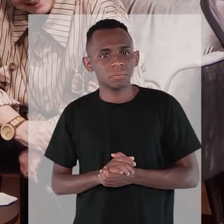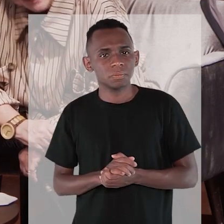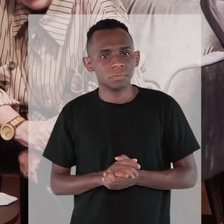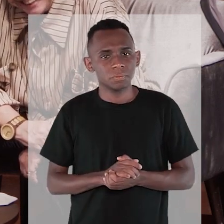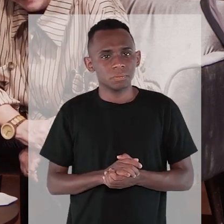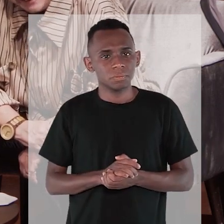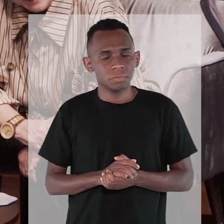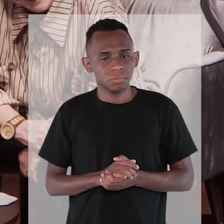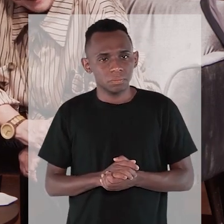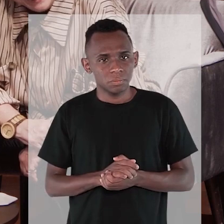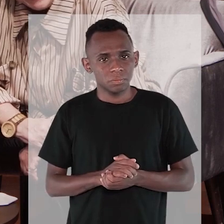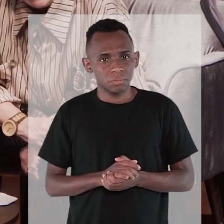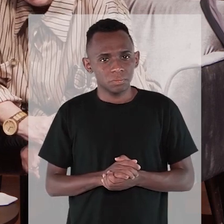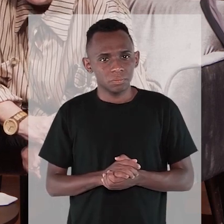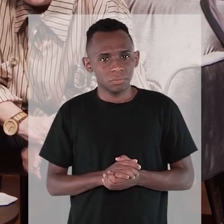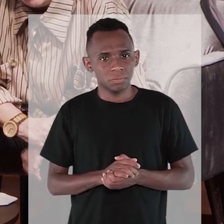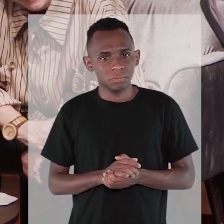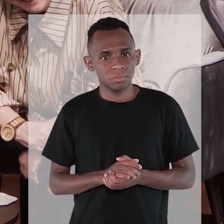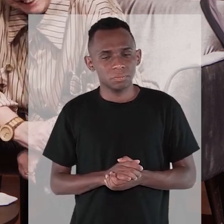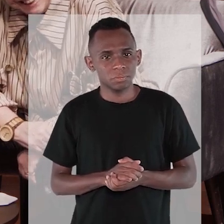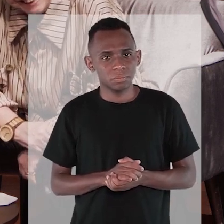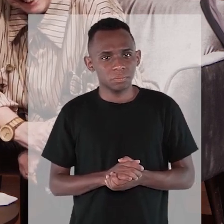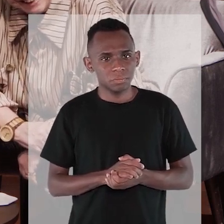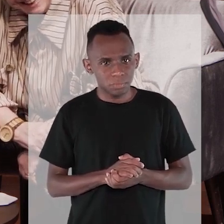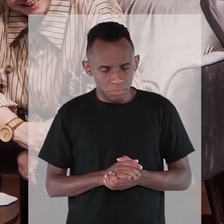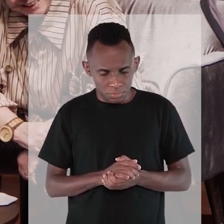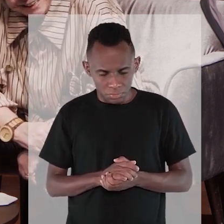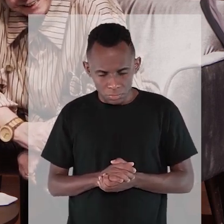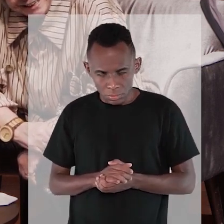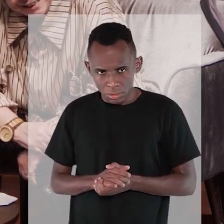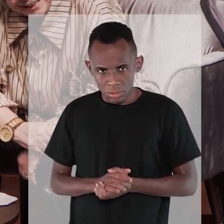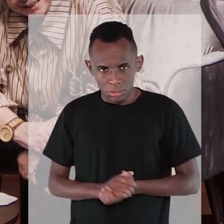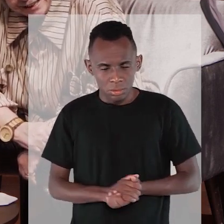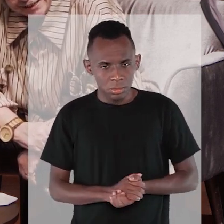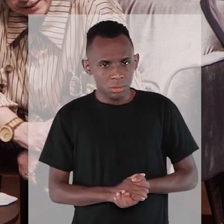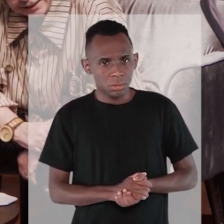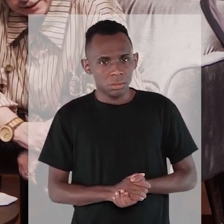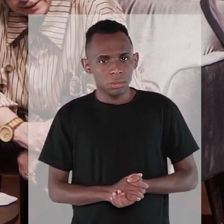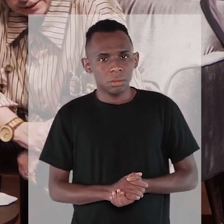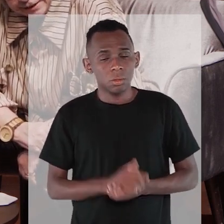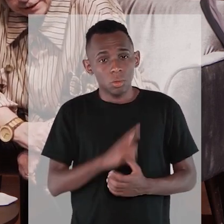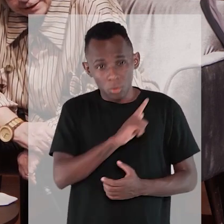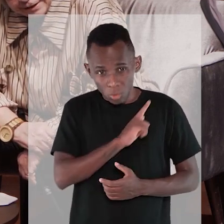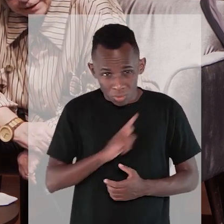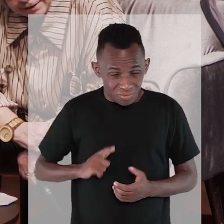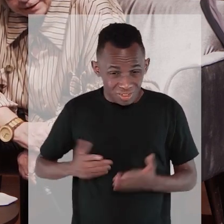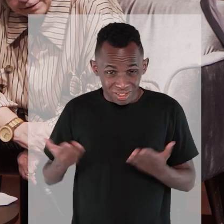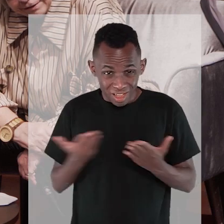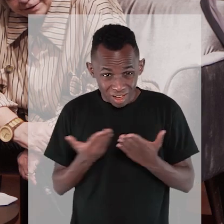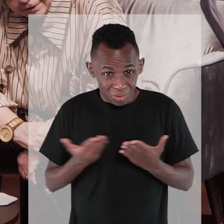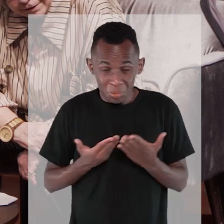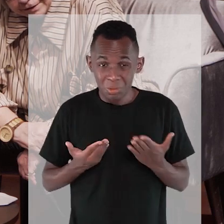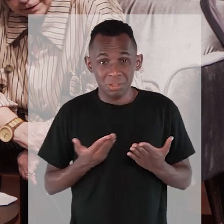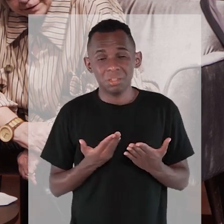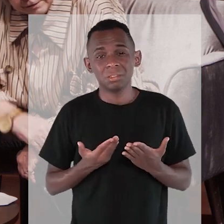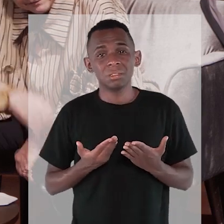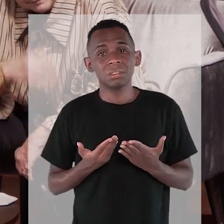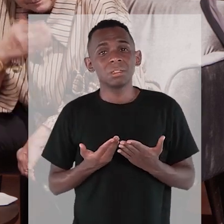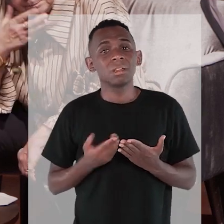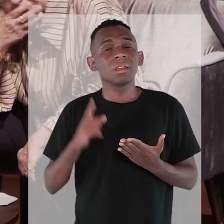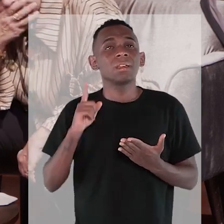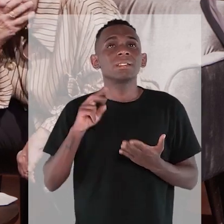uma camisa social de botões na cor preta. Esse governo que nós temos não pode ser consequência,